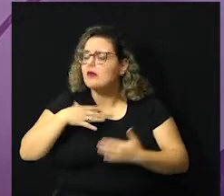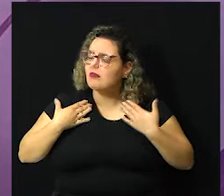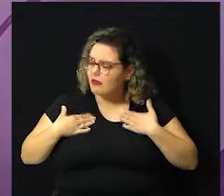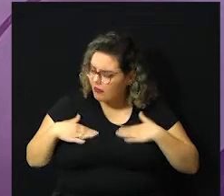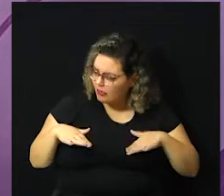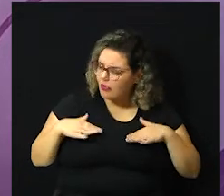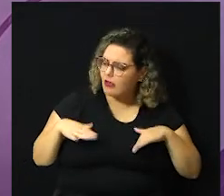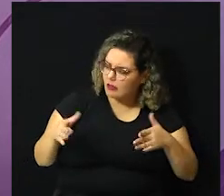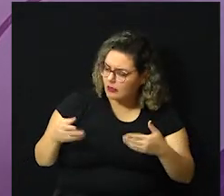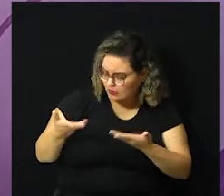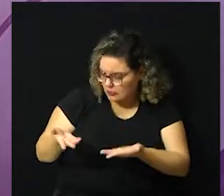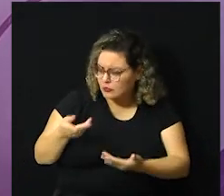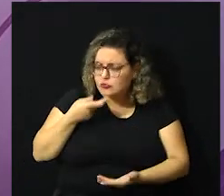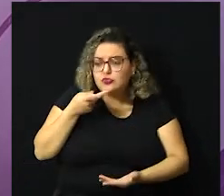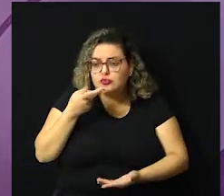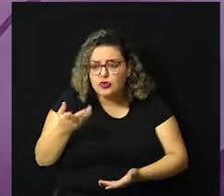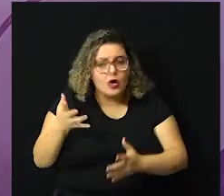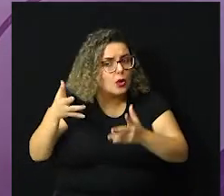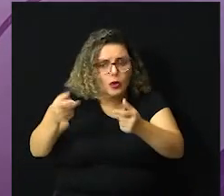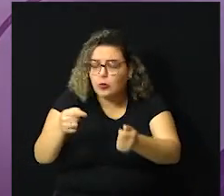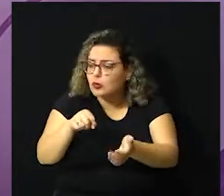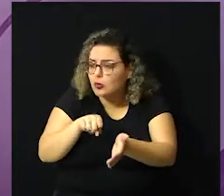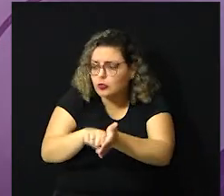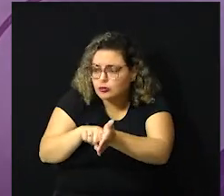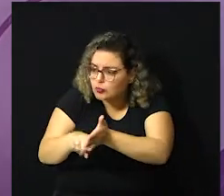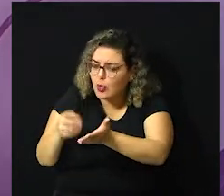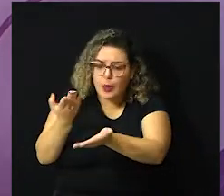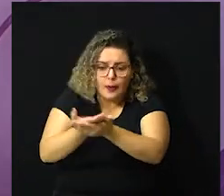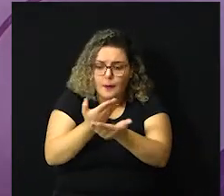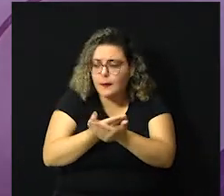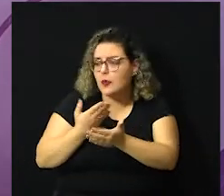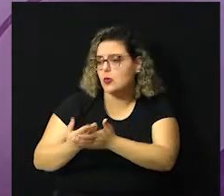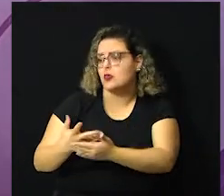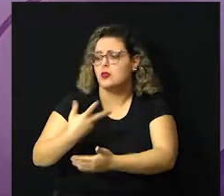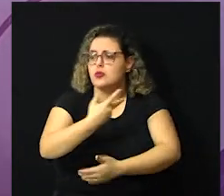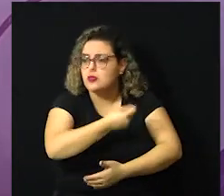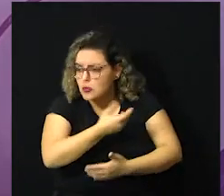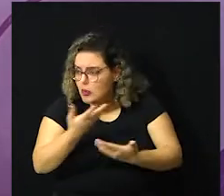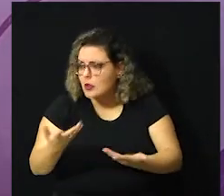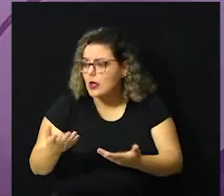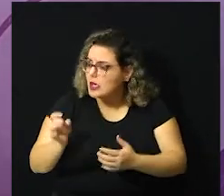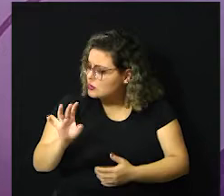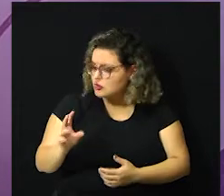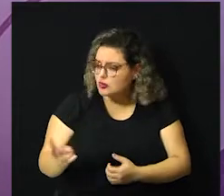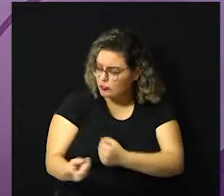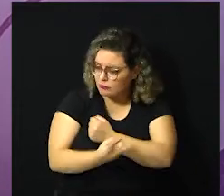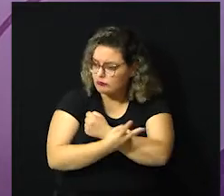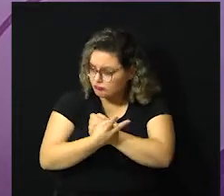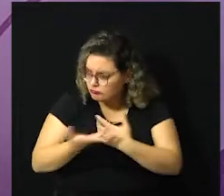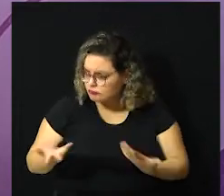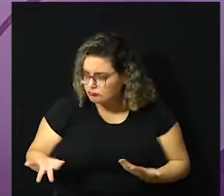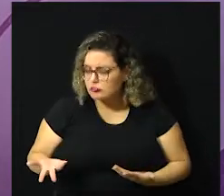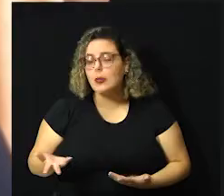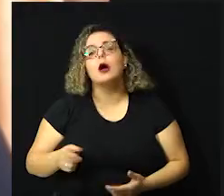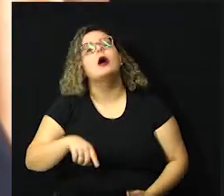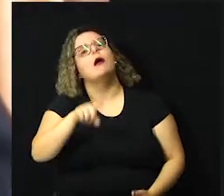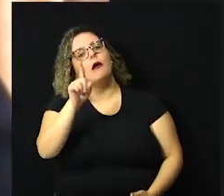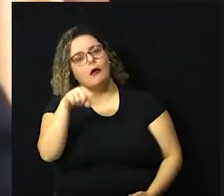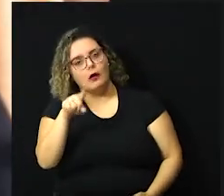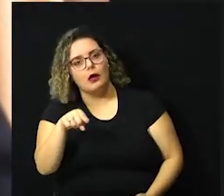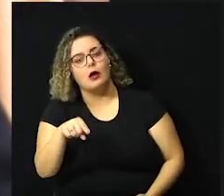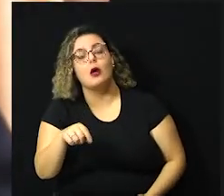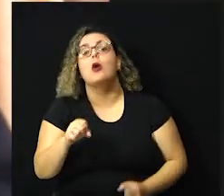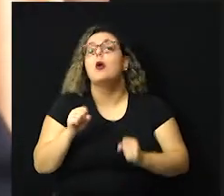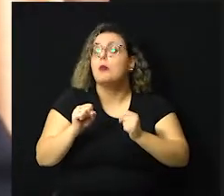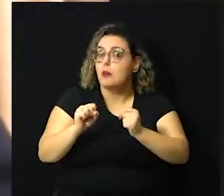tranquilos, né? Como o senhor disse, já teve todo um estudo com base na vacina e vacina é só proteção. Exatamente.